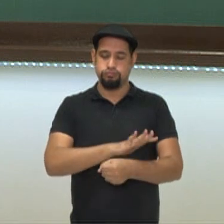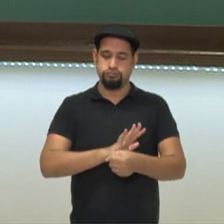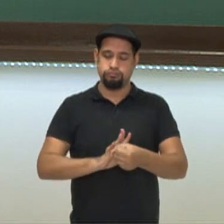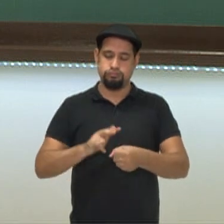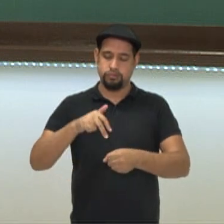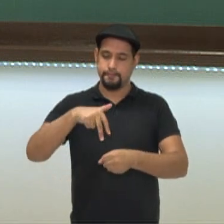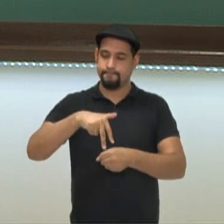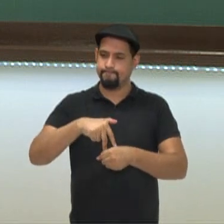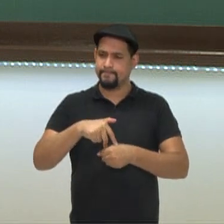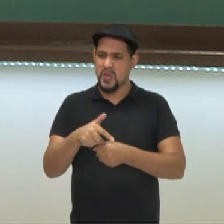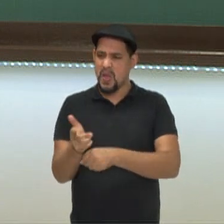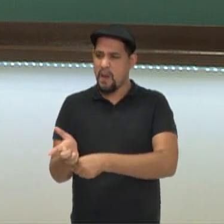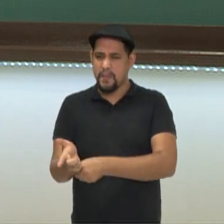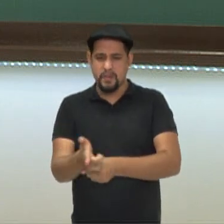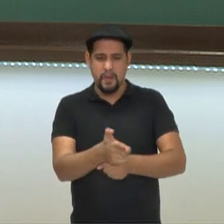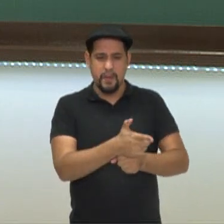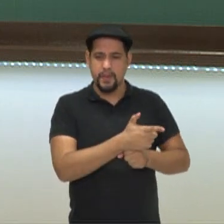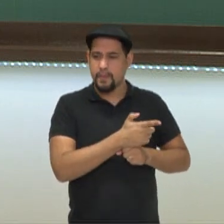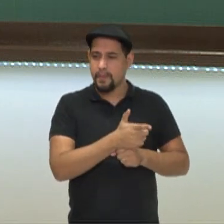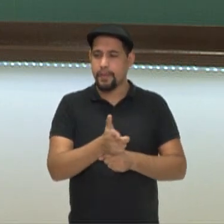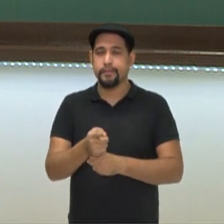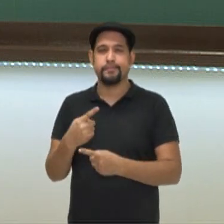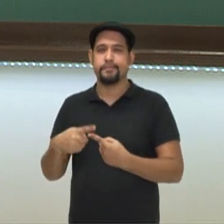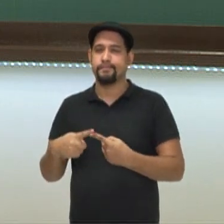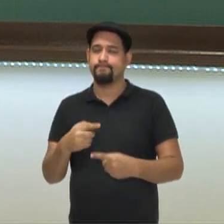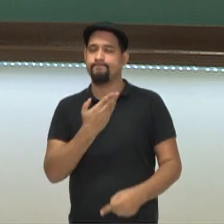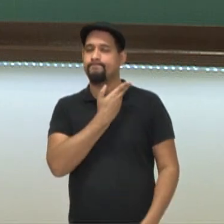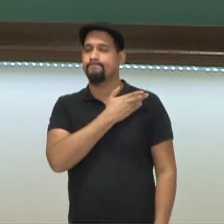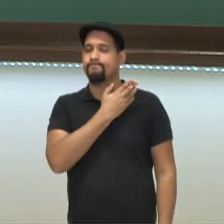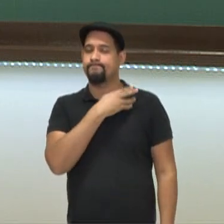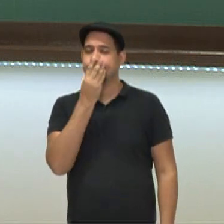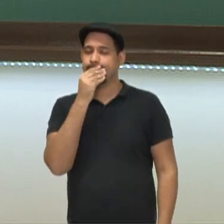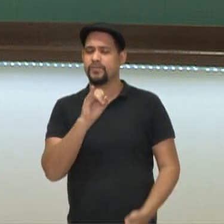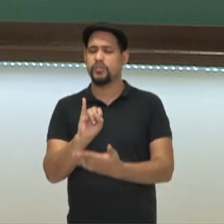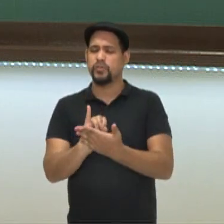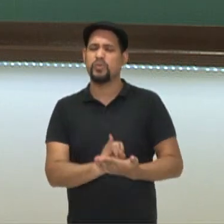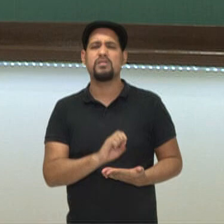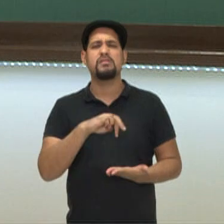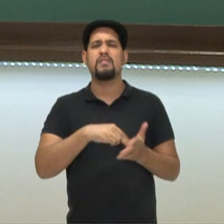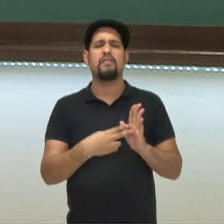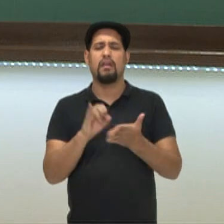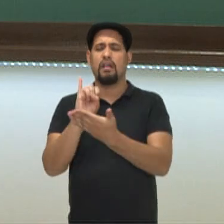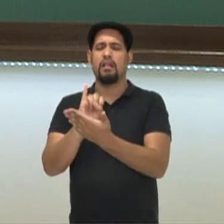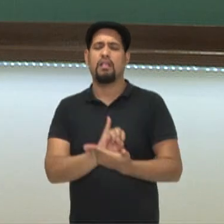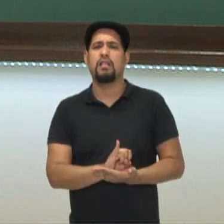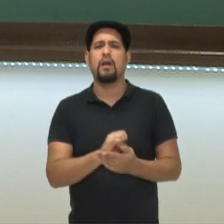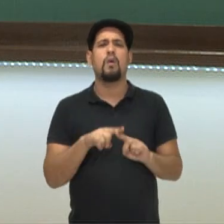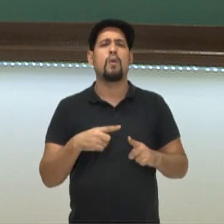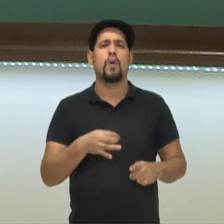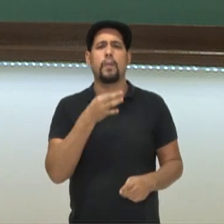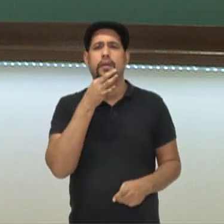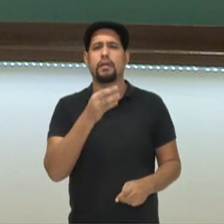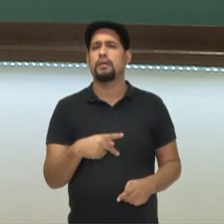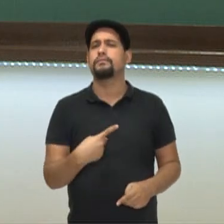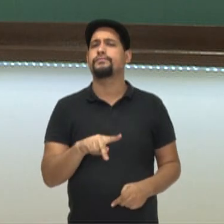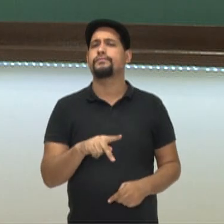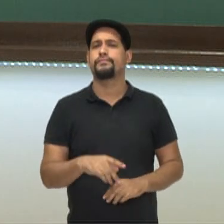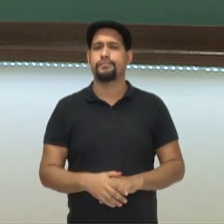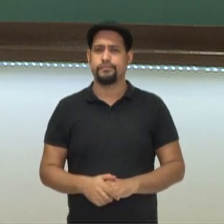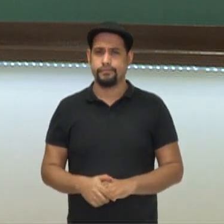várias pessoas porque ele era xenofóbico. Explica para mim o que é xenofobia e qual a sua opinião sobre esse